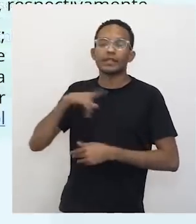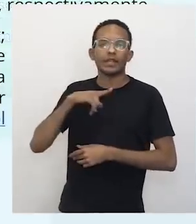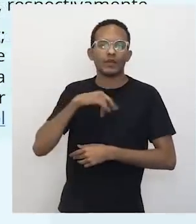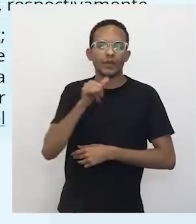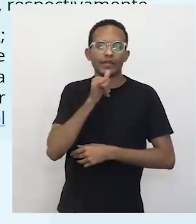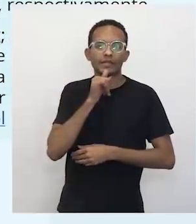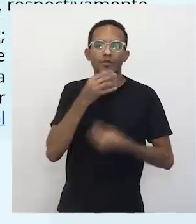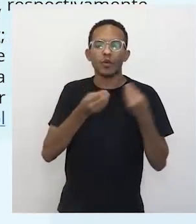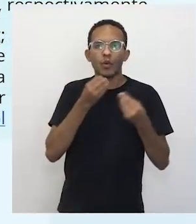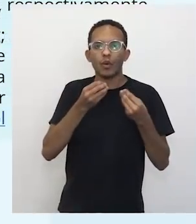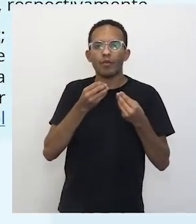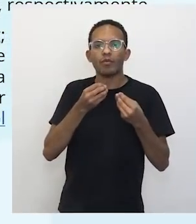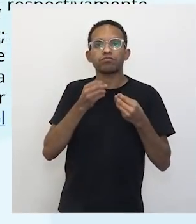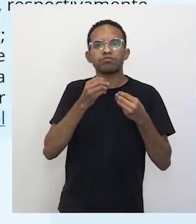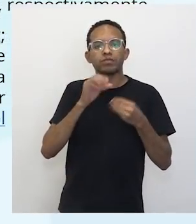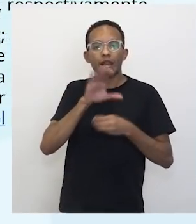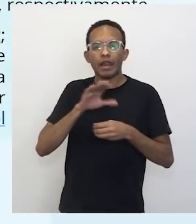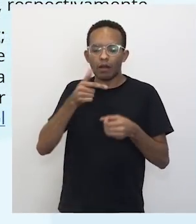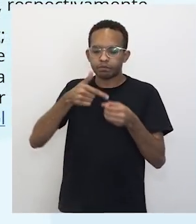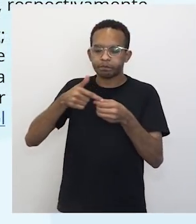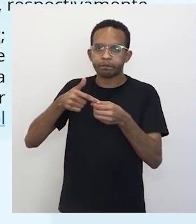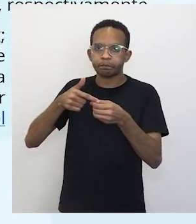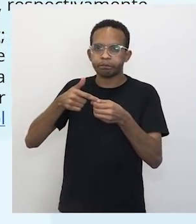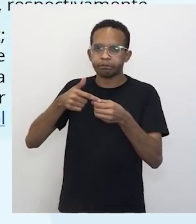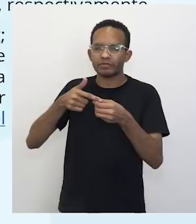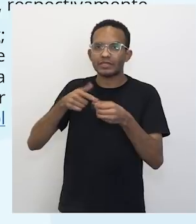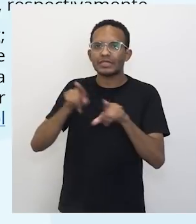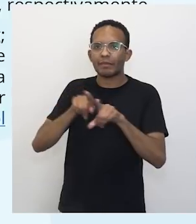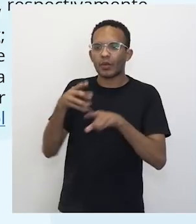do poder calorífico da gasolina, que é